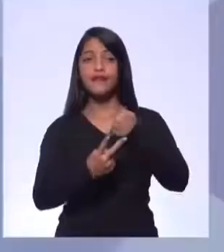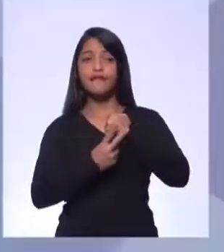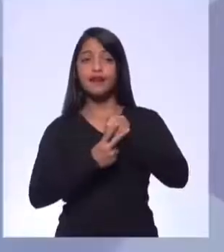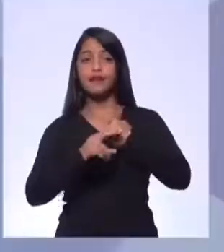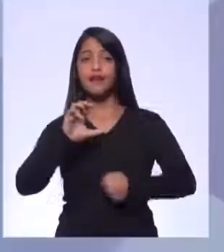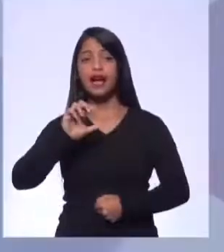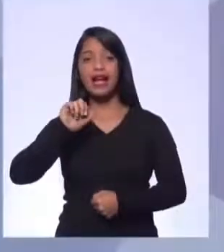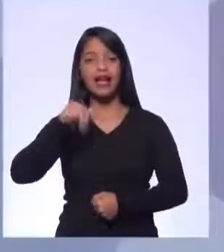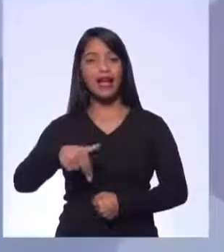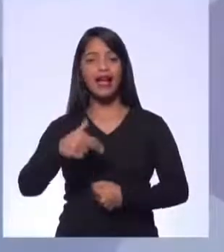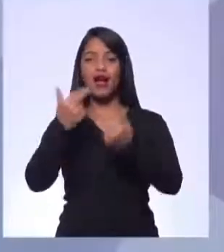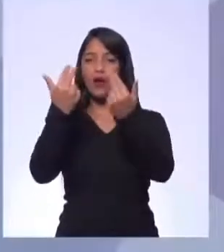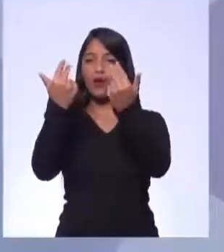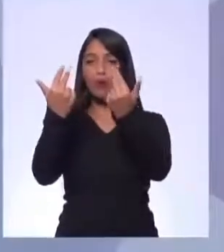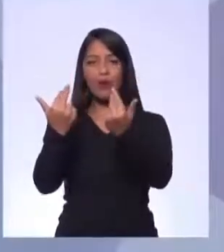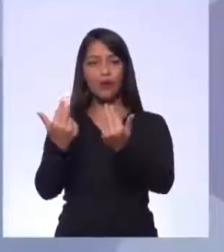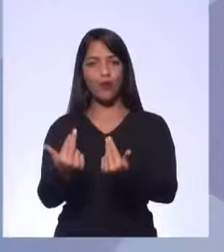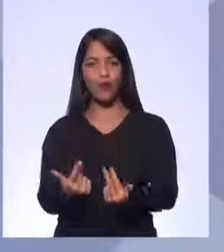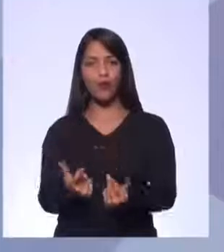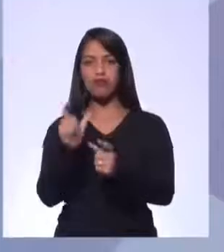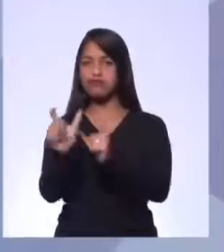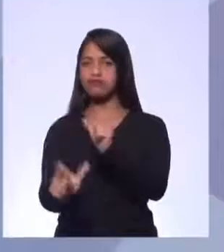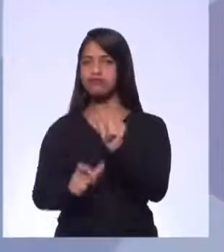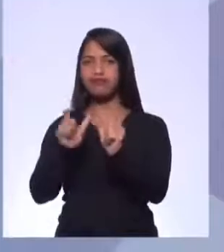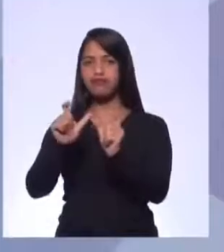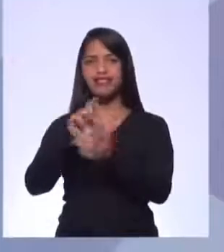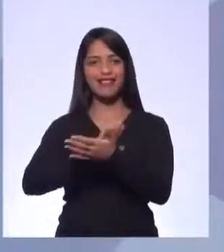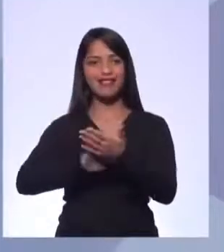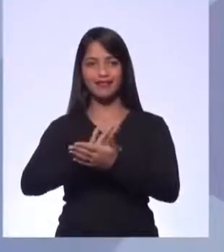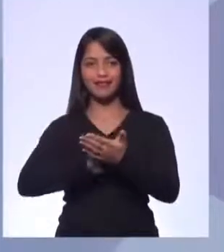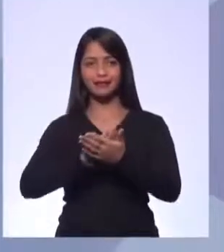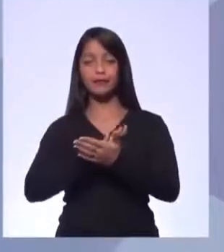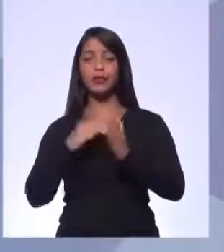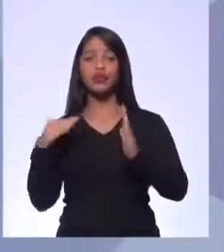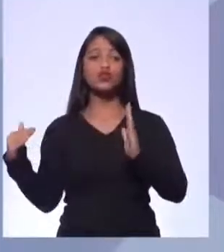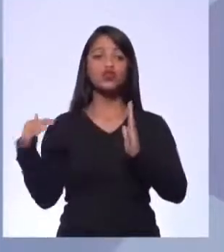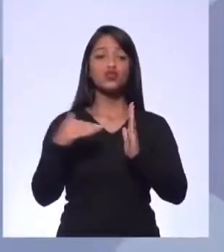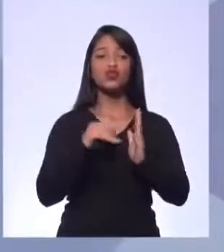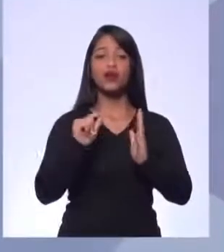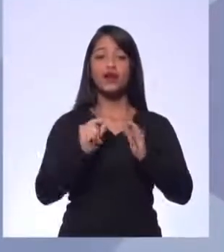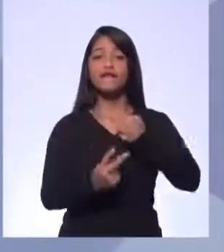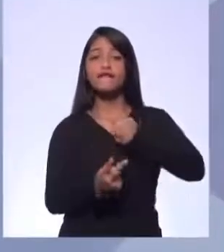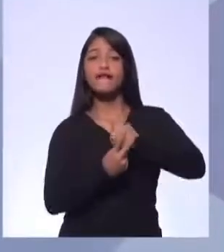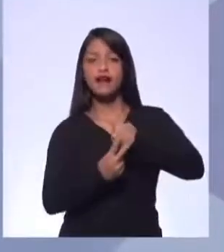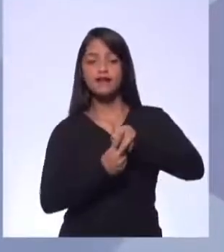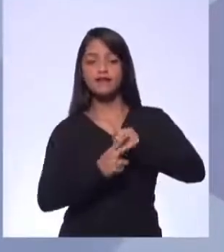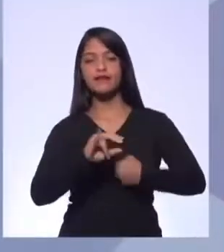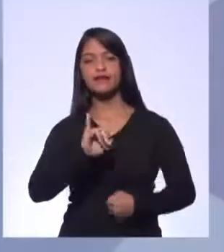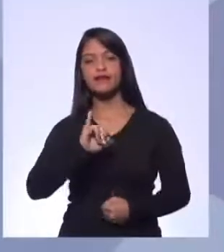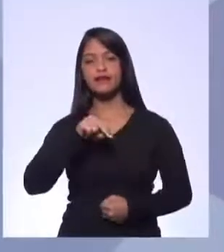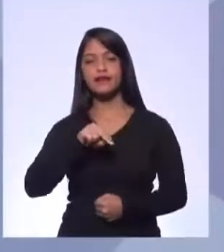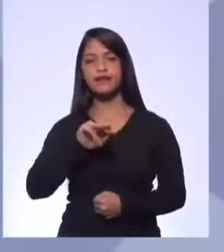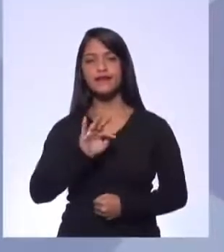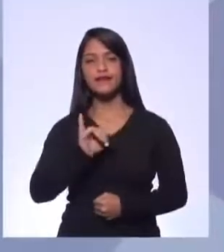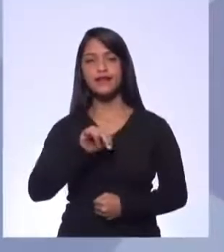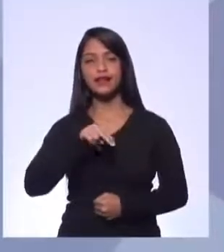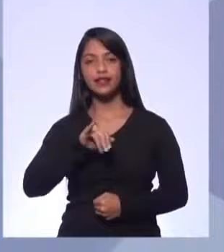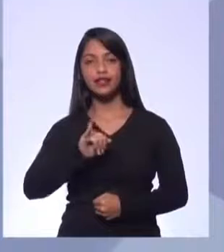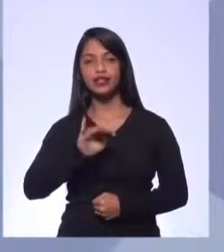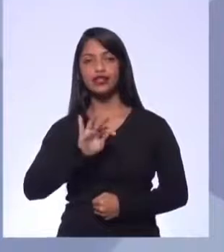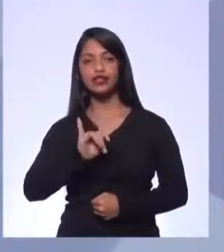é igual. E aqui a gente tem um verbo que vai estar no infinitivo. Eu não posso colocar o to aqui, tá? O